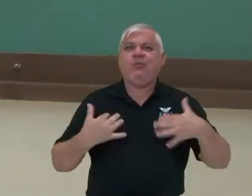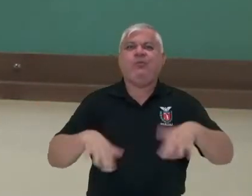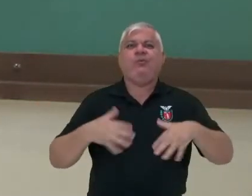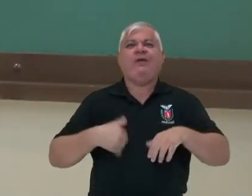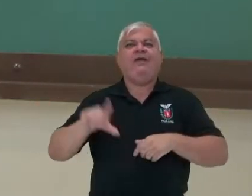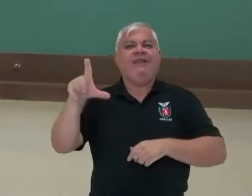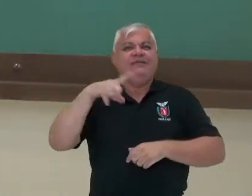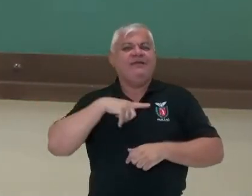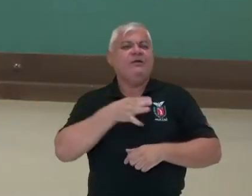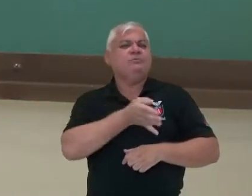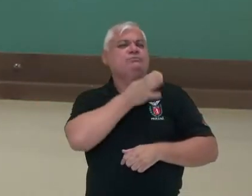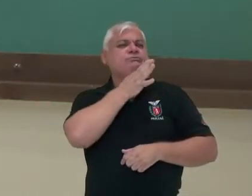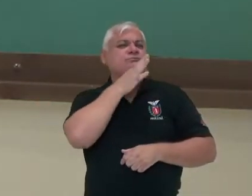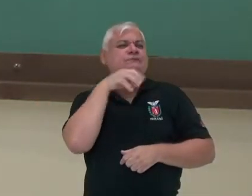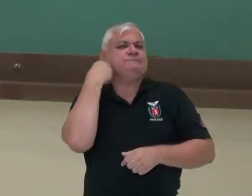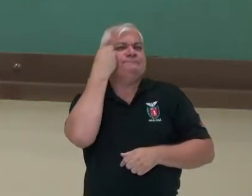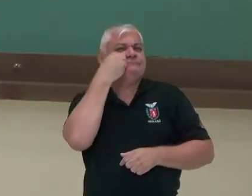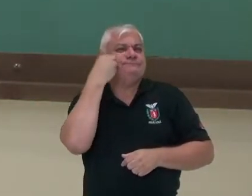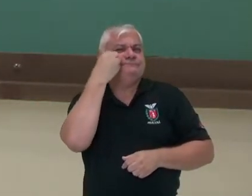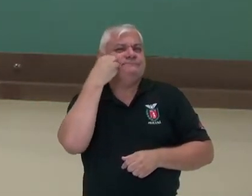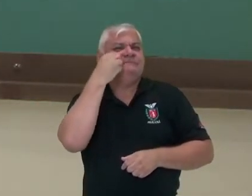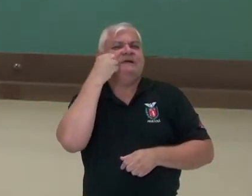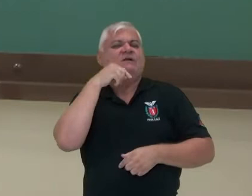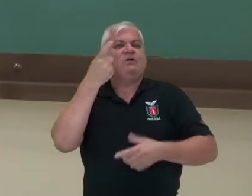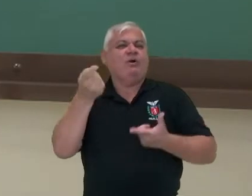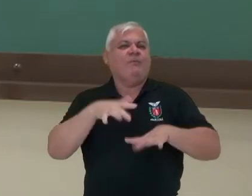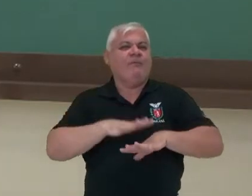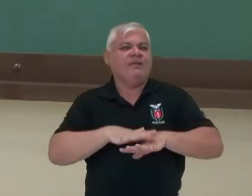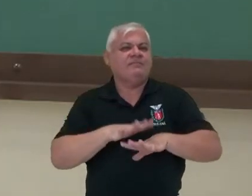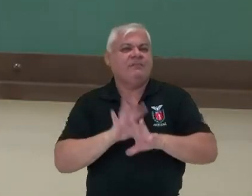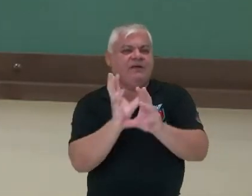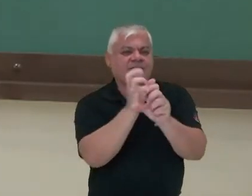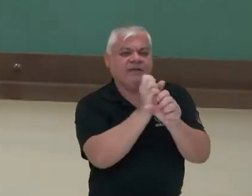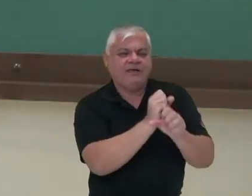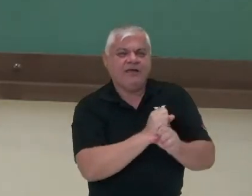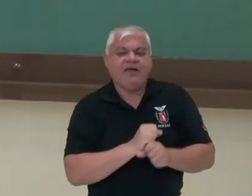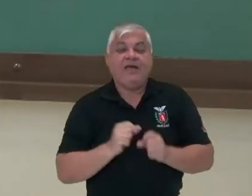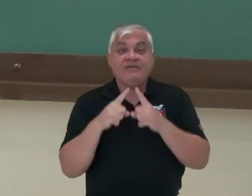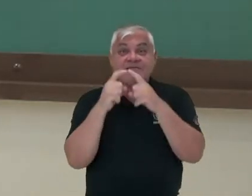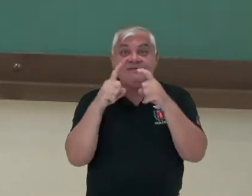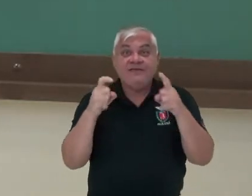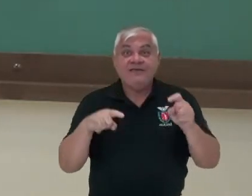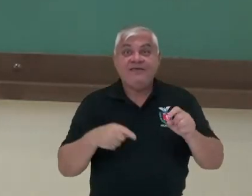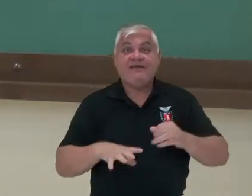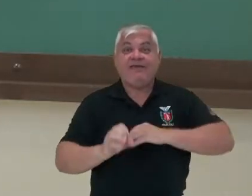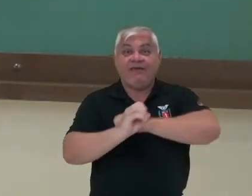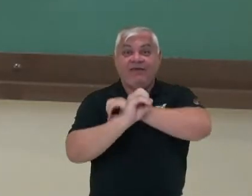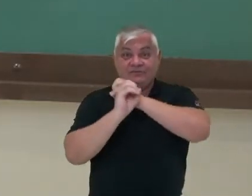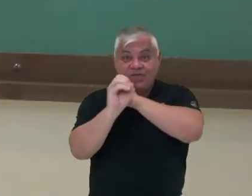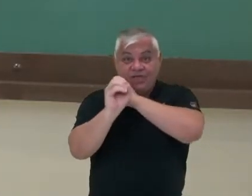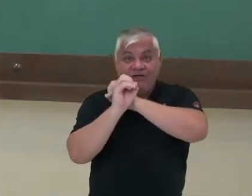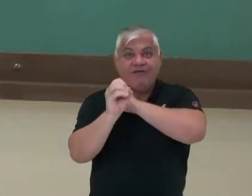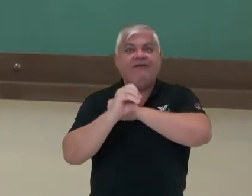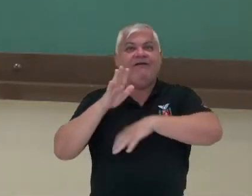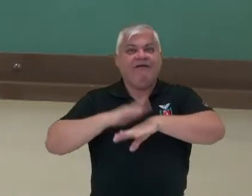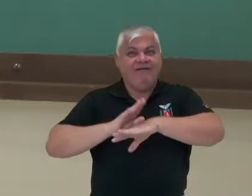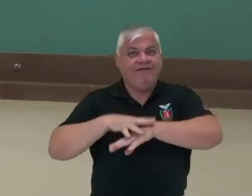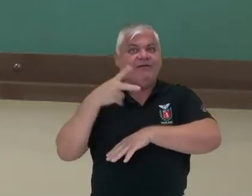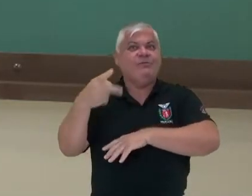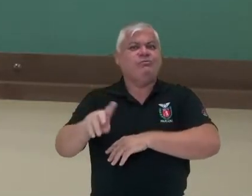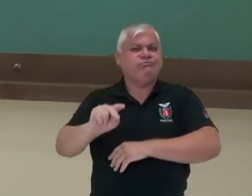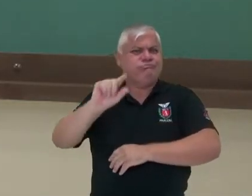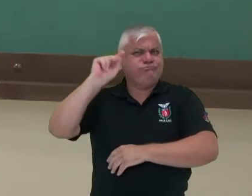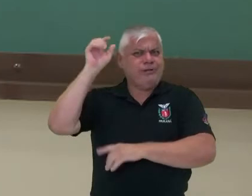assim um conhecimento bastante grande de matemática, né, da ciência e de engenharia. Por isso que nós estamos falando de uma